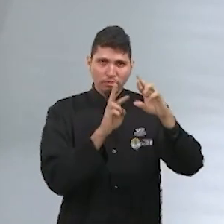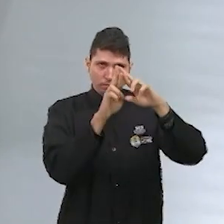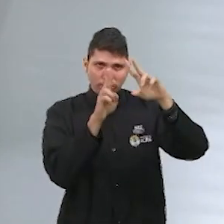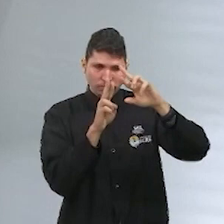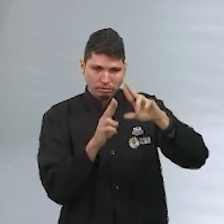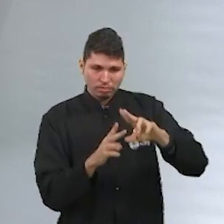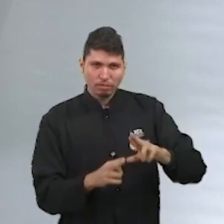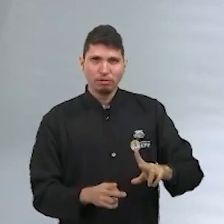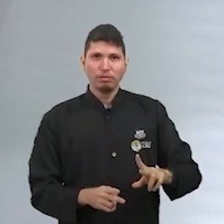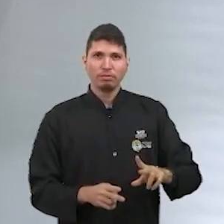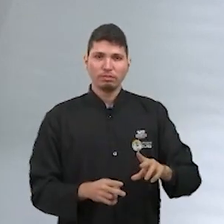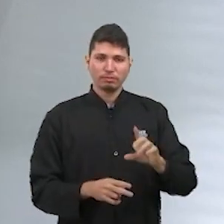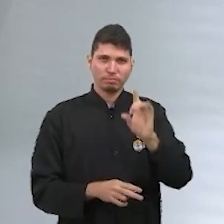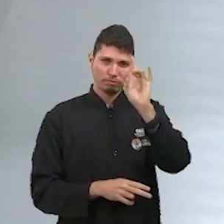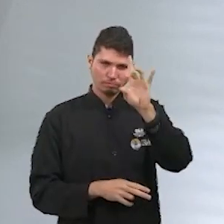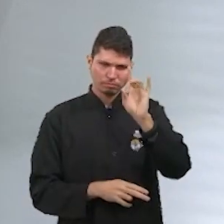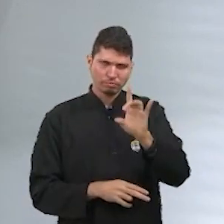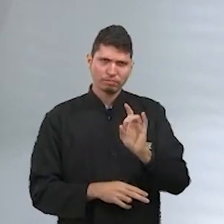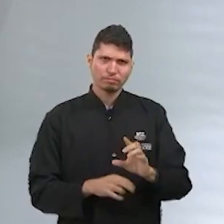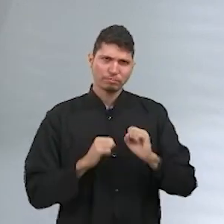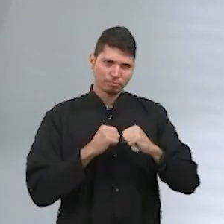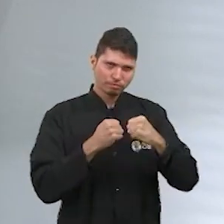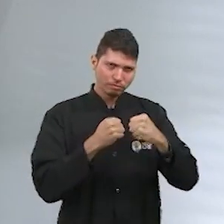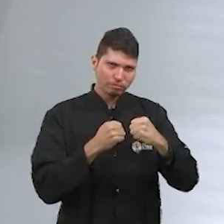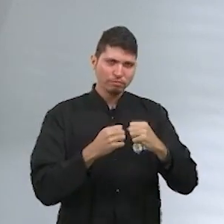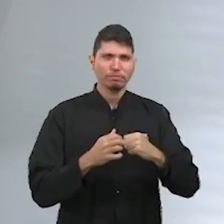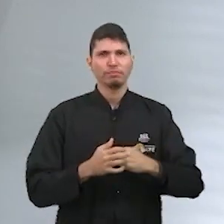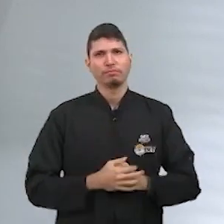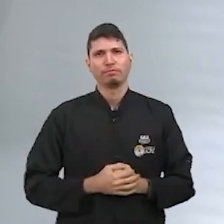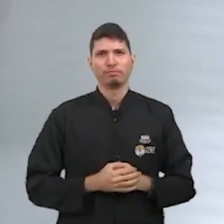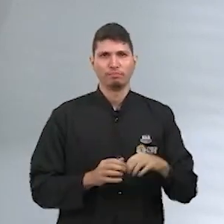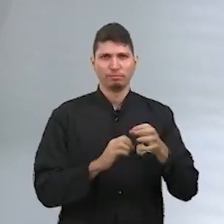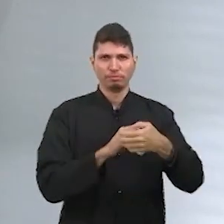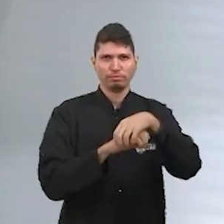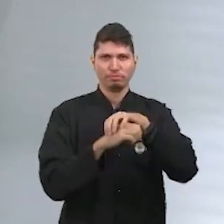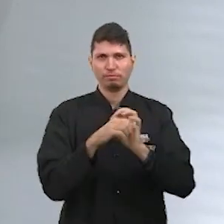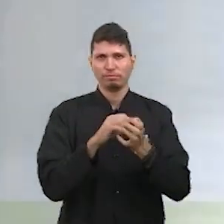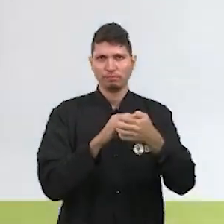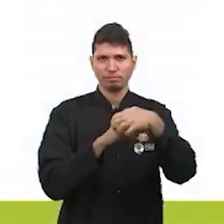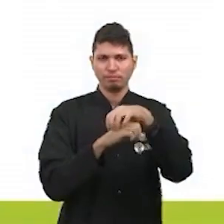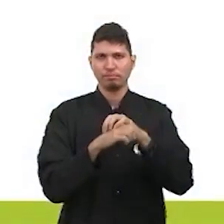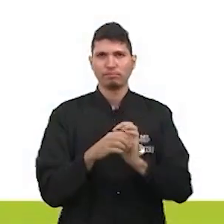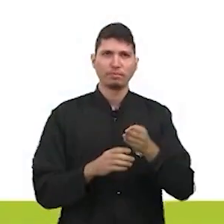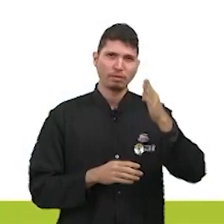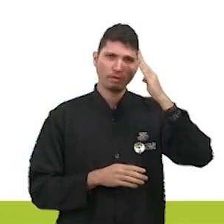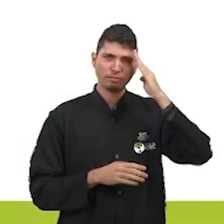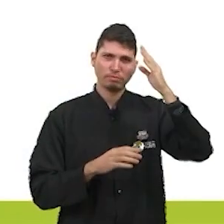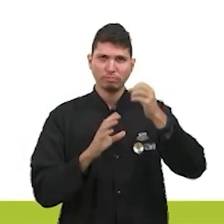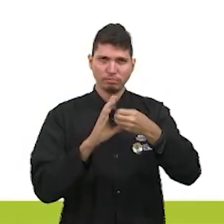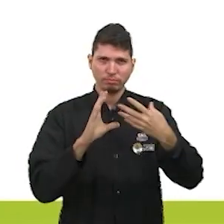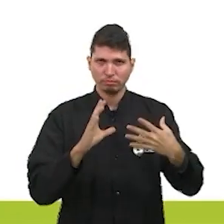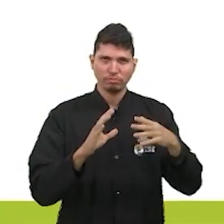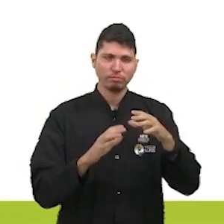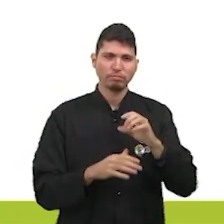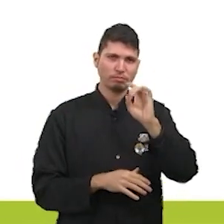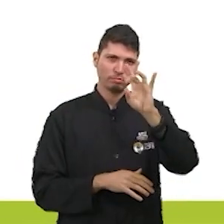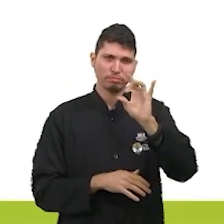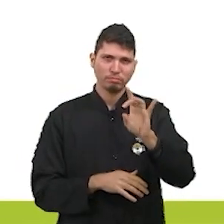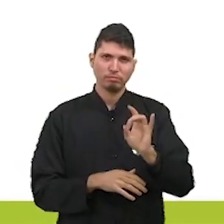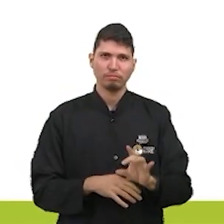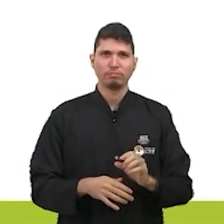acontecer em cada força, em cada situação nas moléculas. As principais características de cada uma.